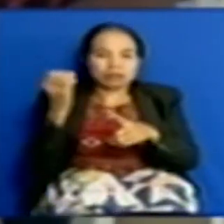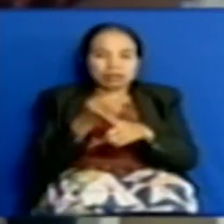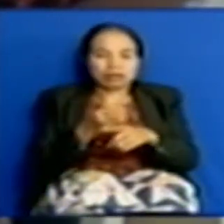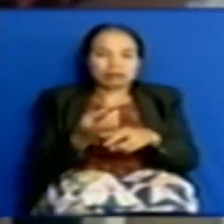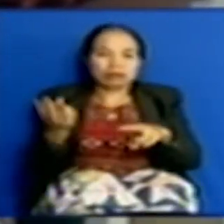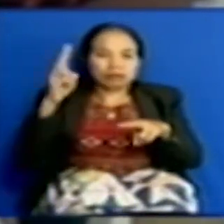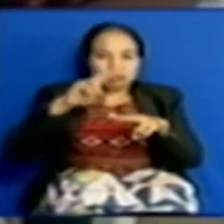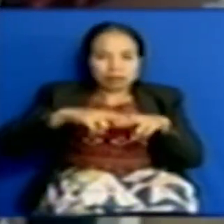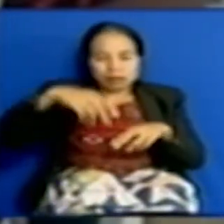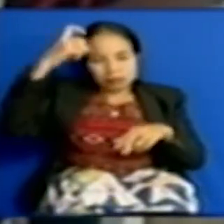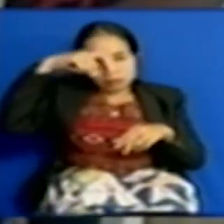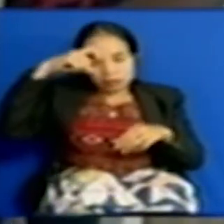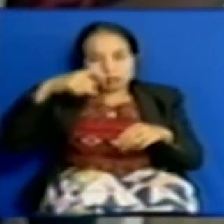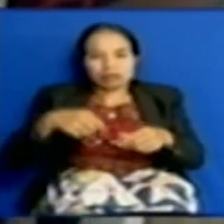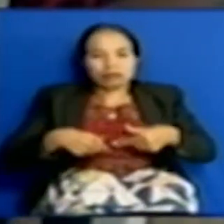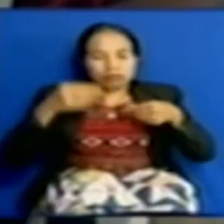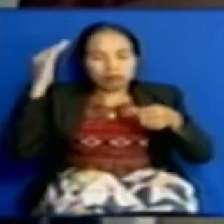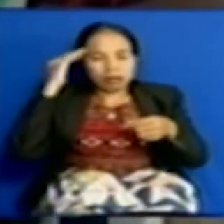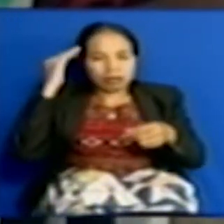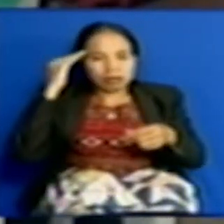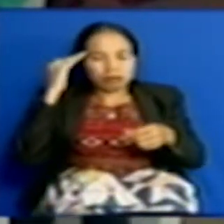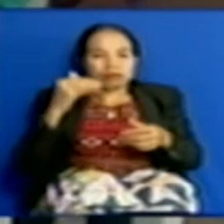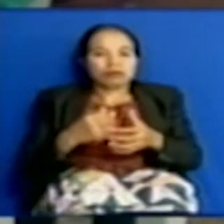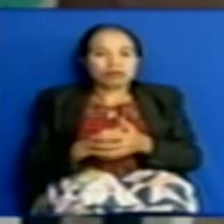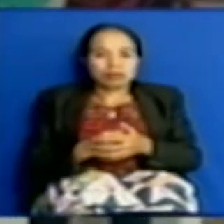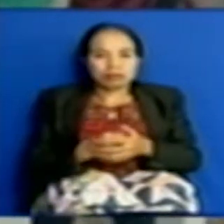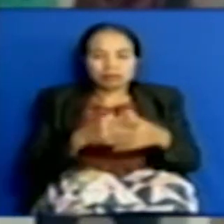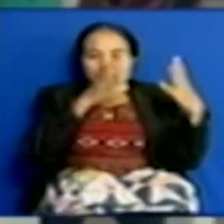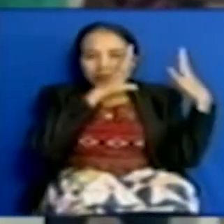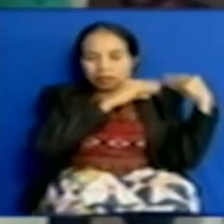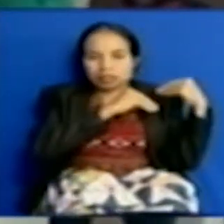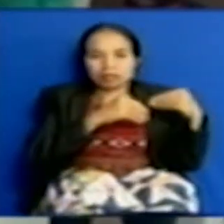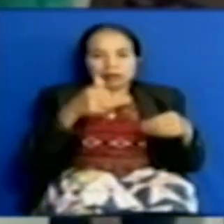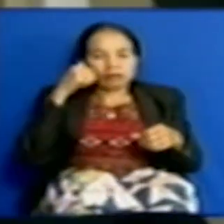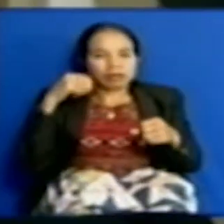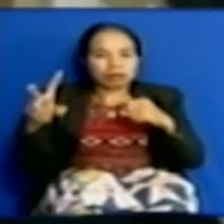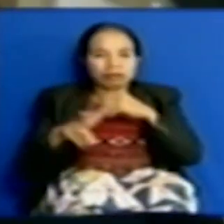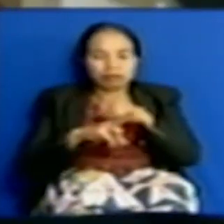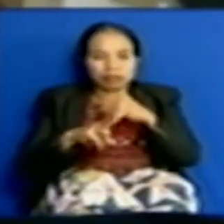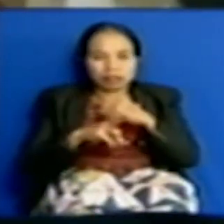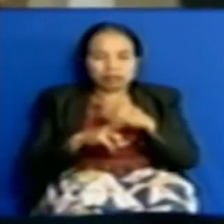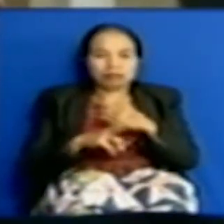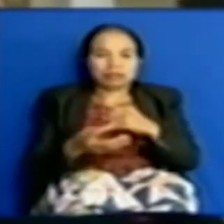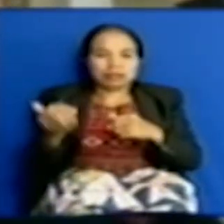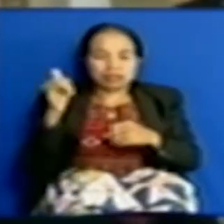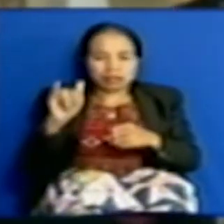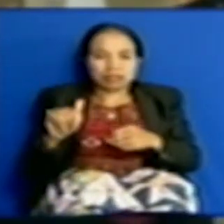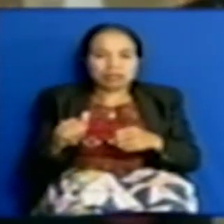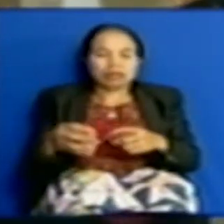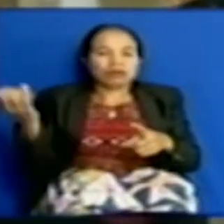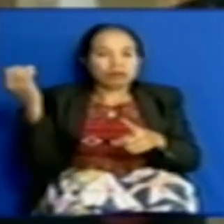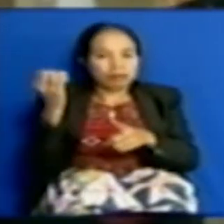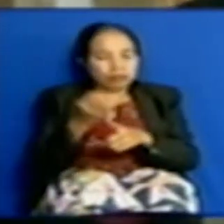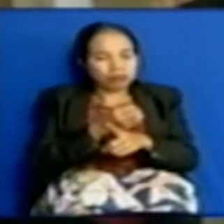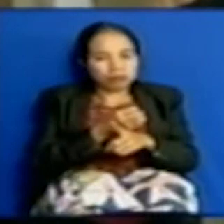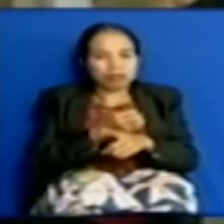atuar conhecimento, rodifo motivação, no inspiração para feto vítima, no sobrevivente sira, rodi oportunidade